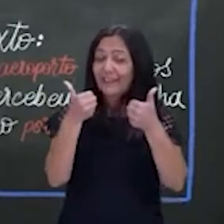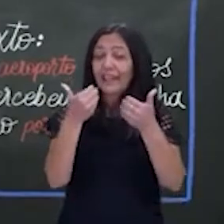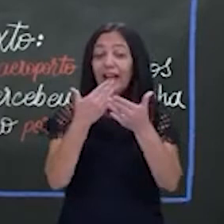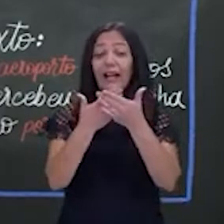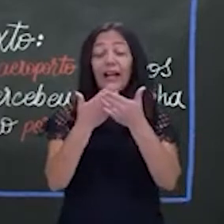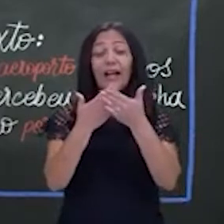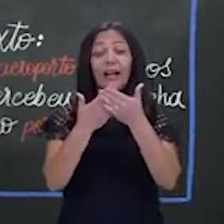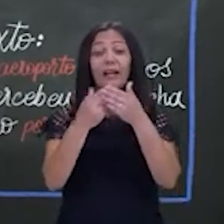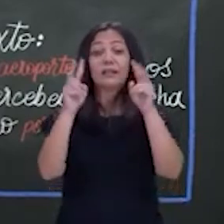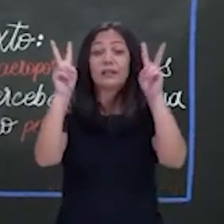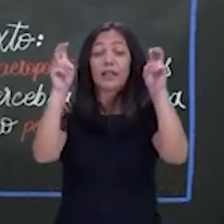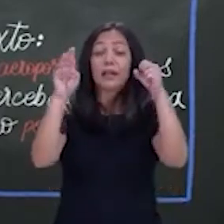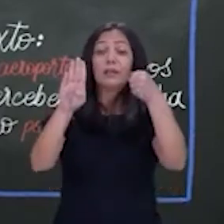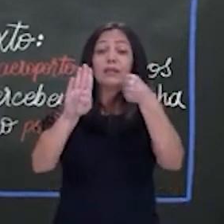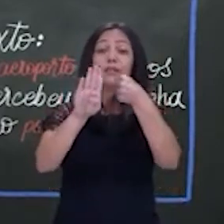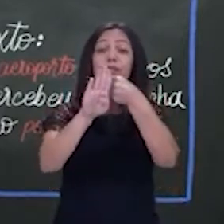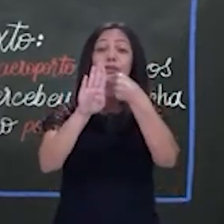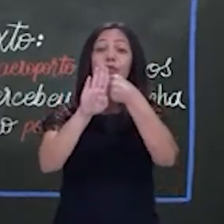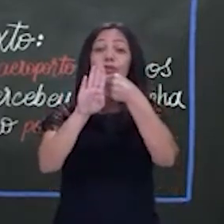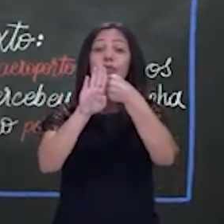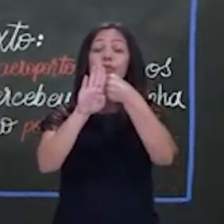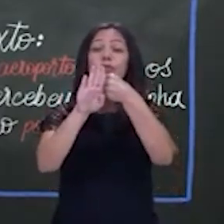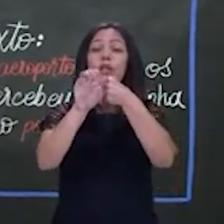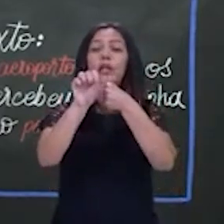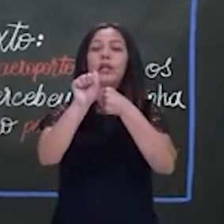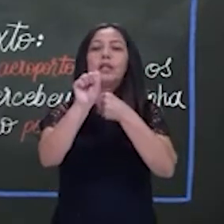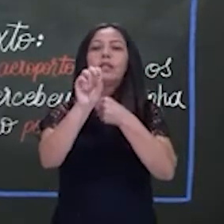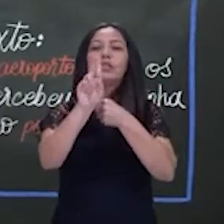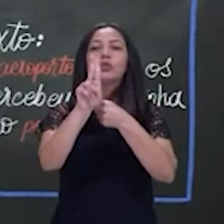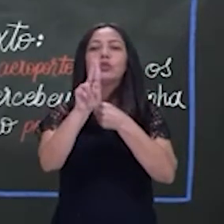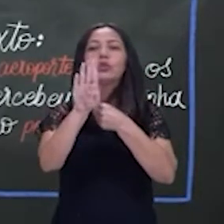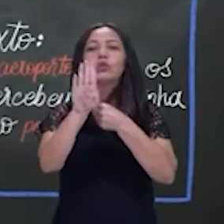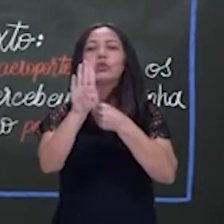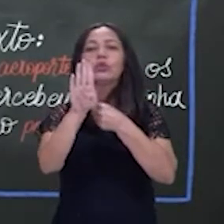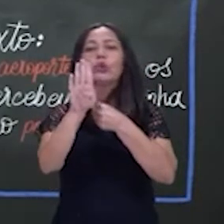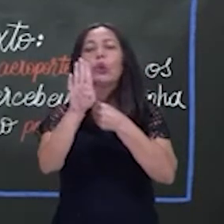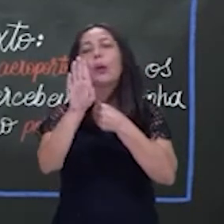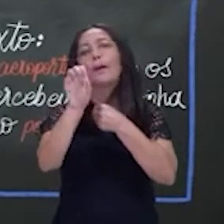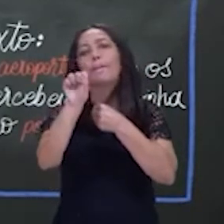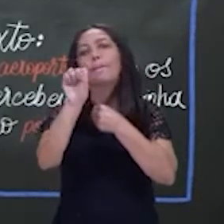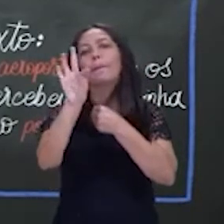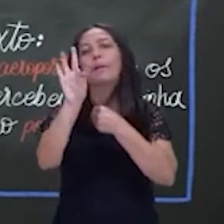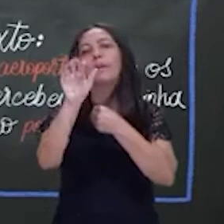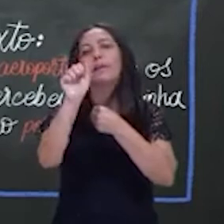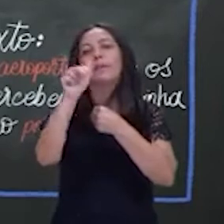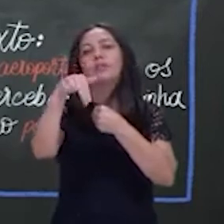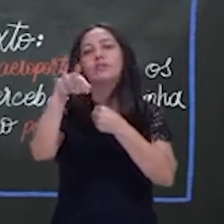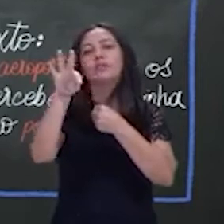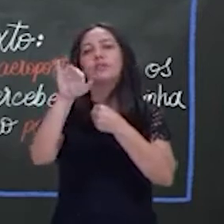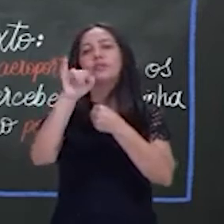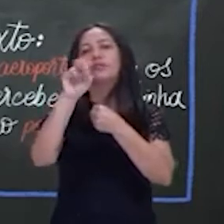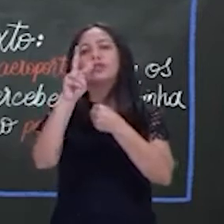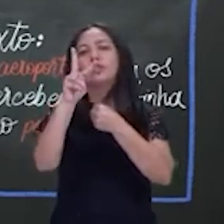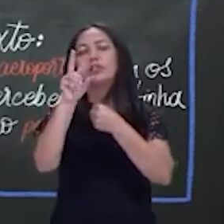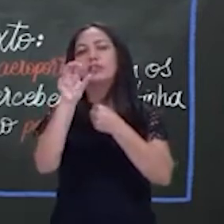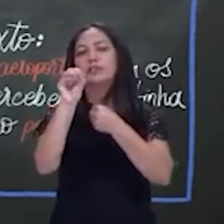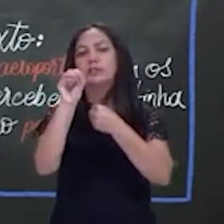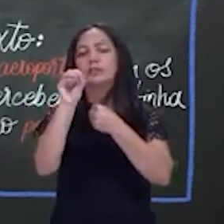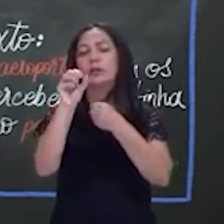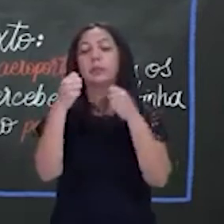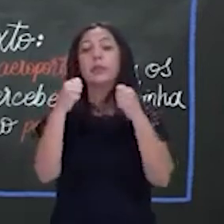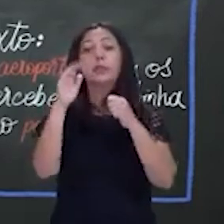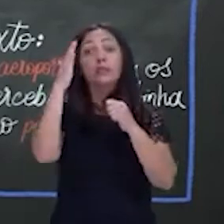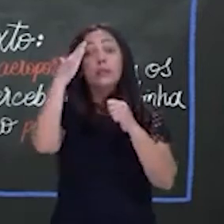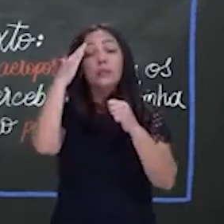Olá, tudo bem? A aula de hoje é sobre substantivo, mas vamos começar a compreender o seguinte. A partir de agora a gente tem que entender